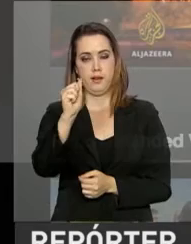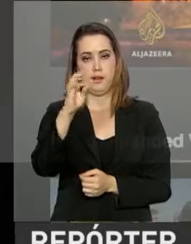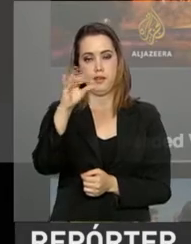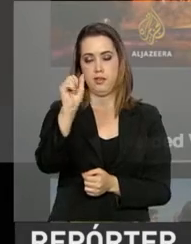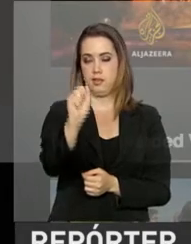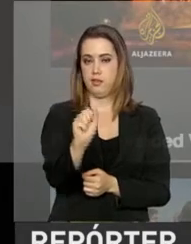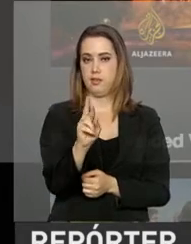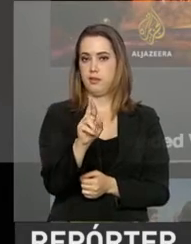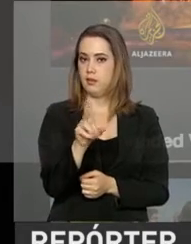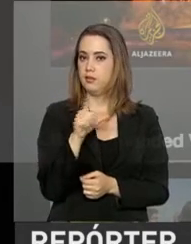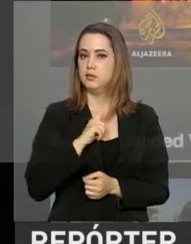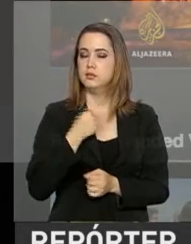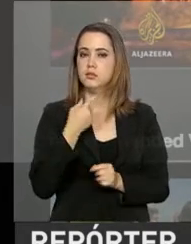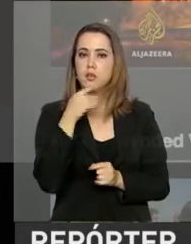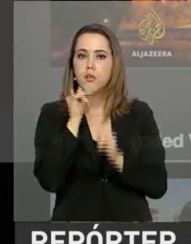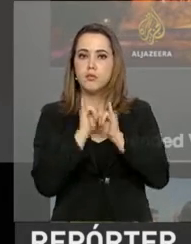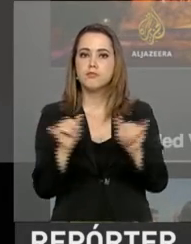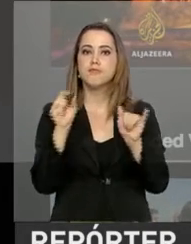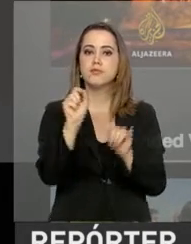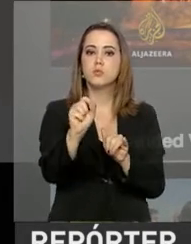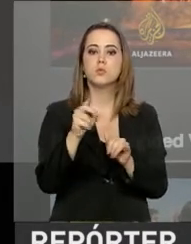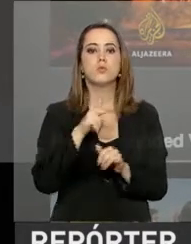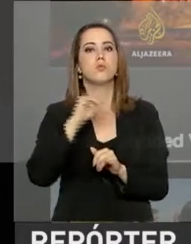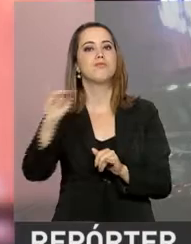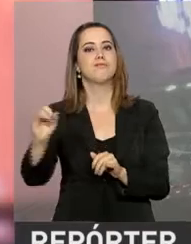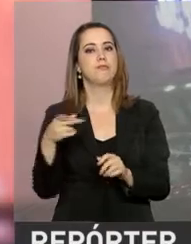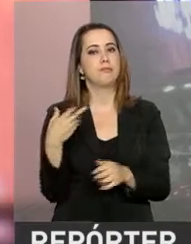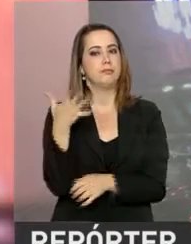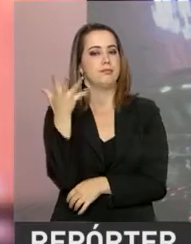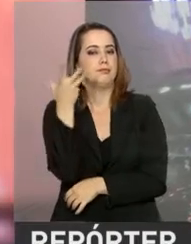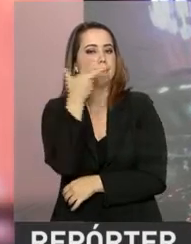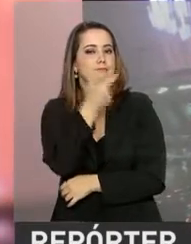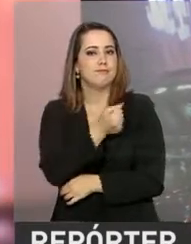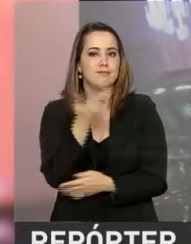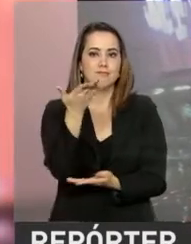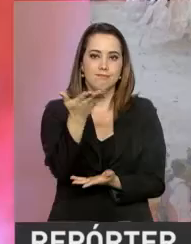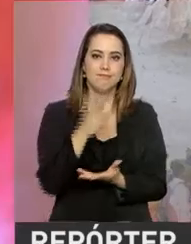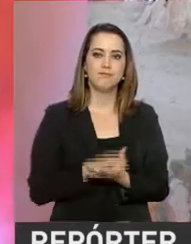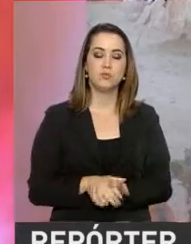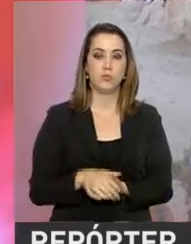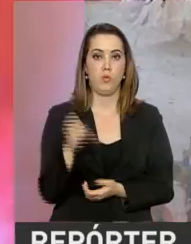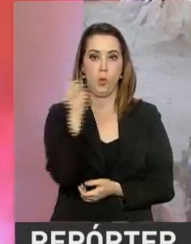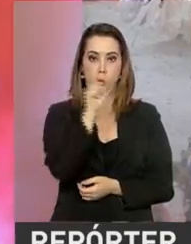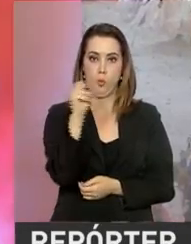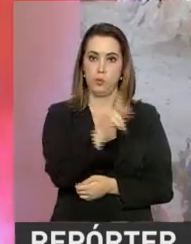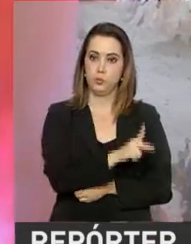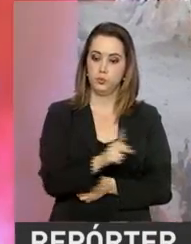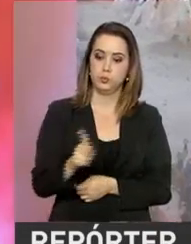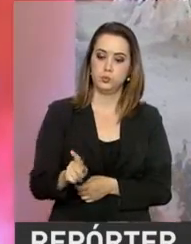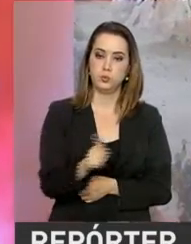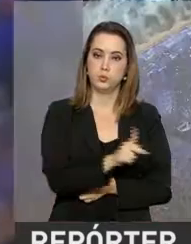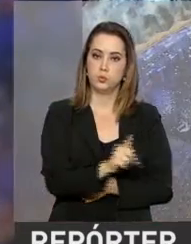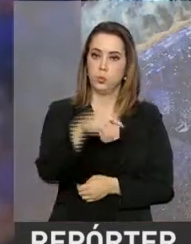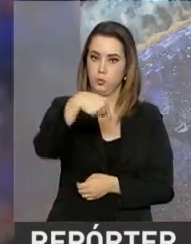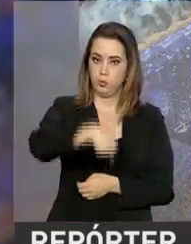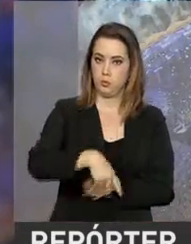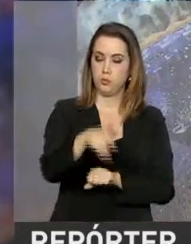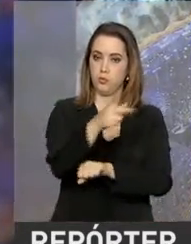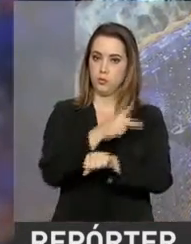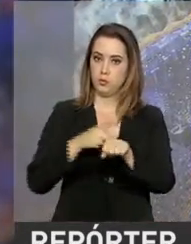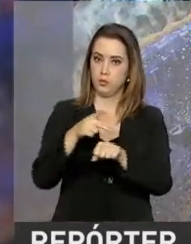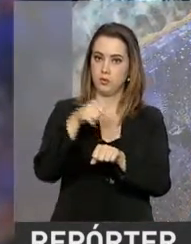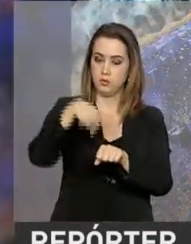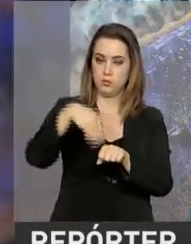do rio fecharam com uma cerimônia espetacular oito chefes de estado participarão da cerimônia de encerramento da rio